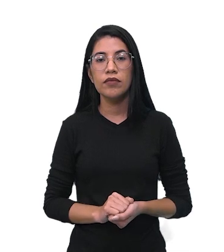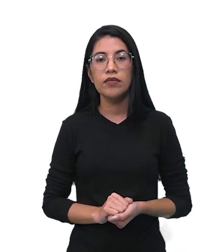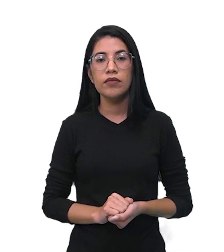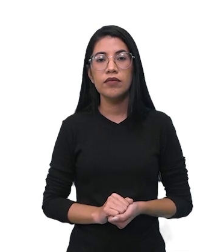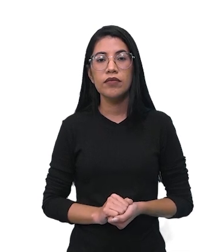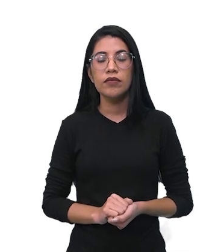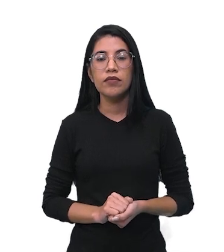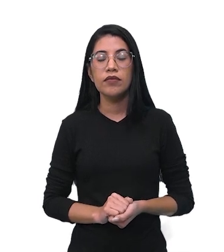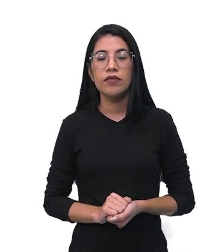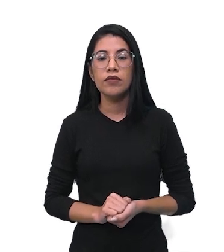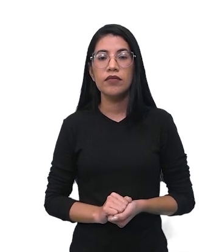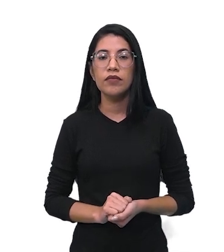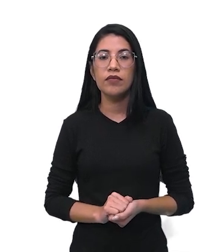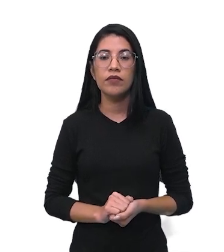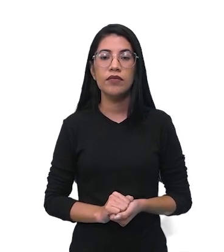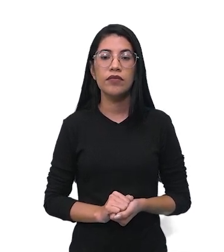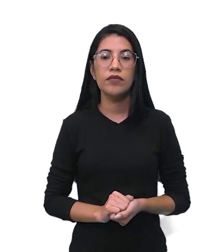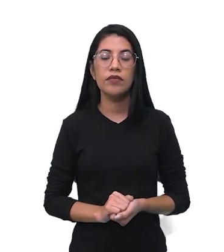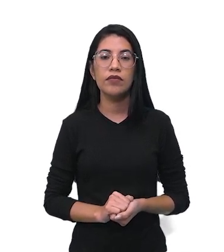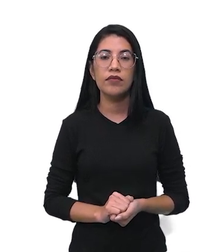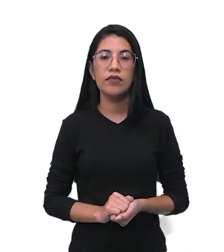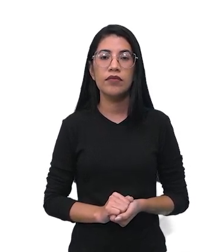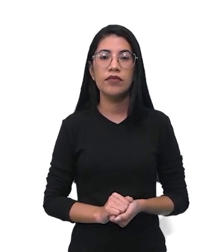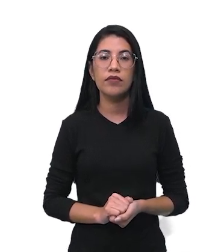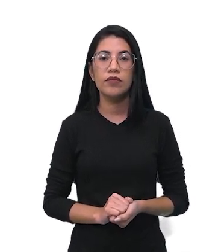isso aqui vai resultar em